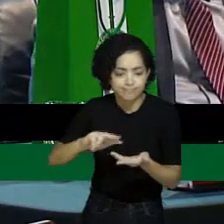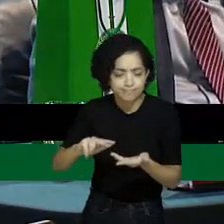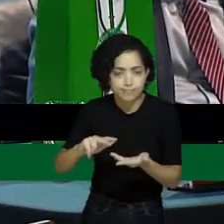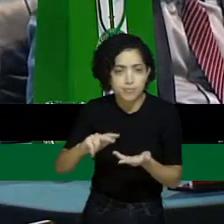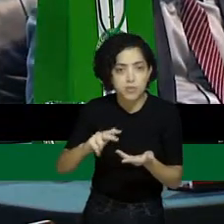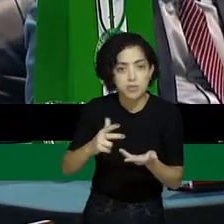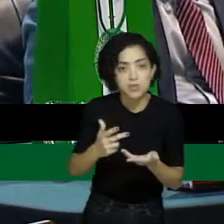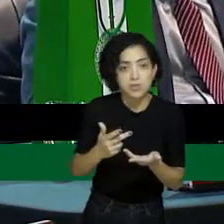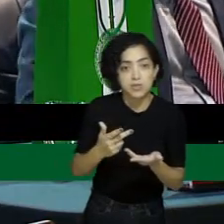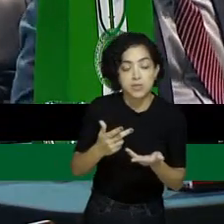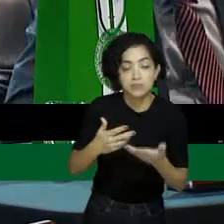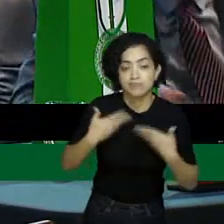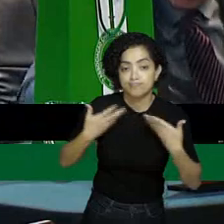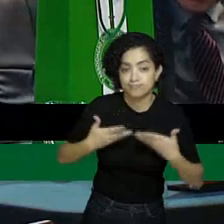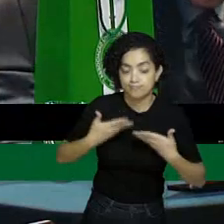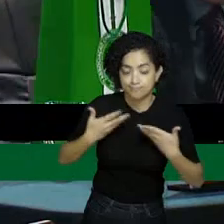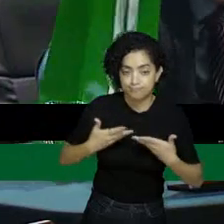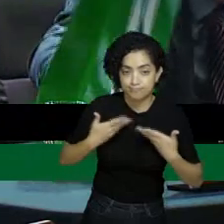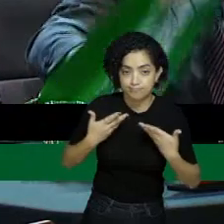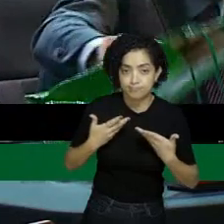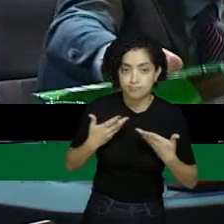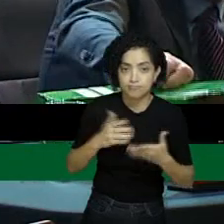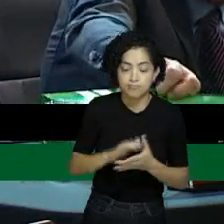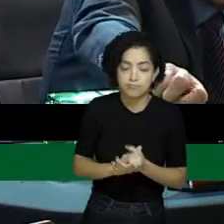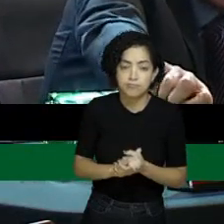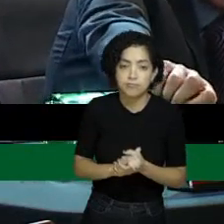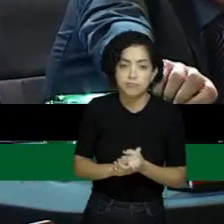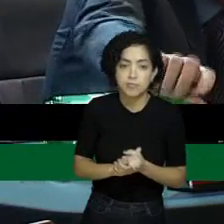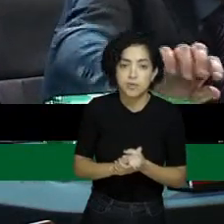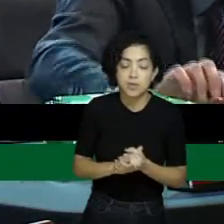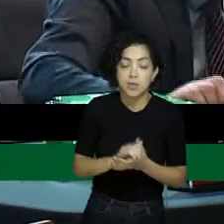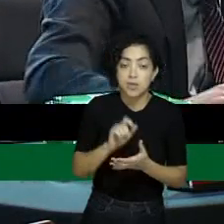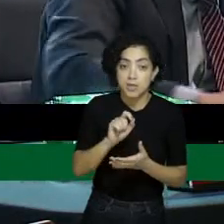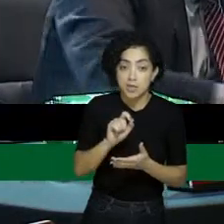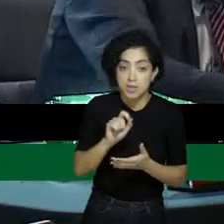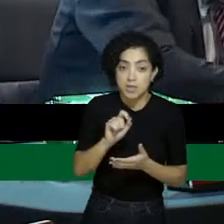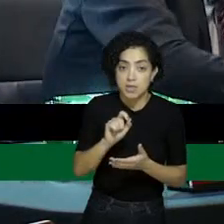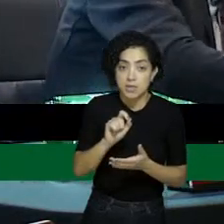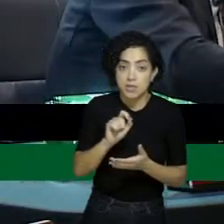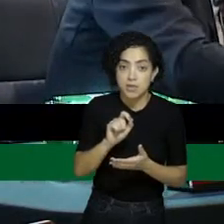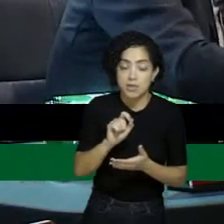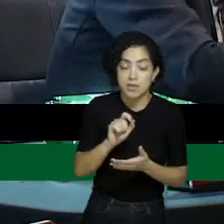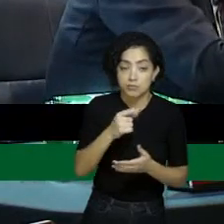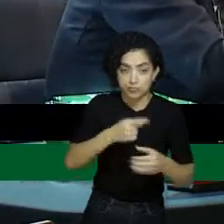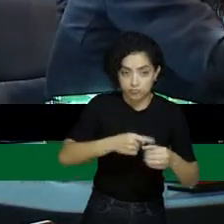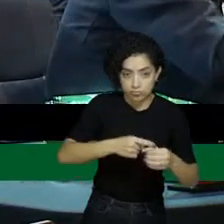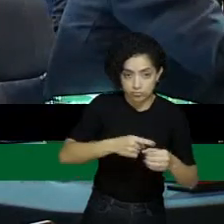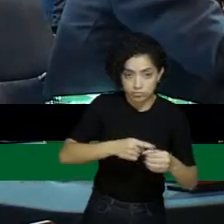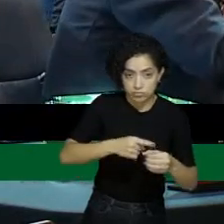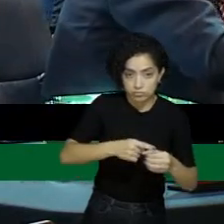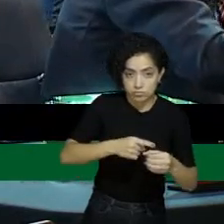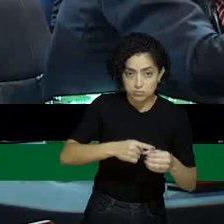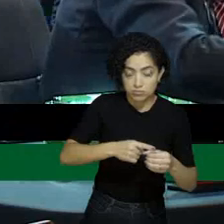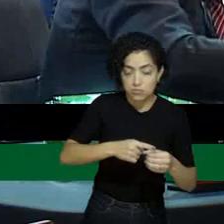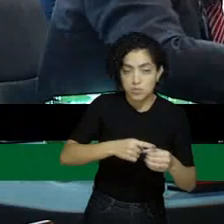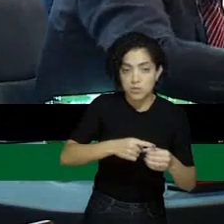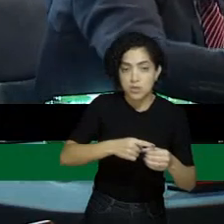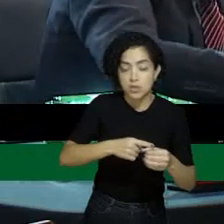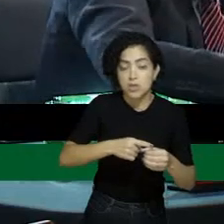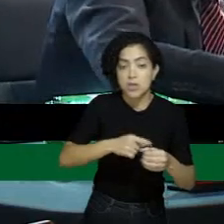e divertiam-se. O filó italiano de Lajeado dos Pintos, no município de Concórdia, é